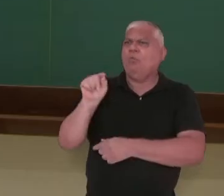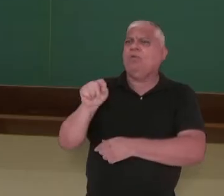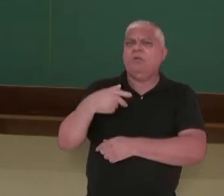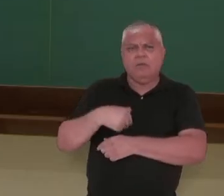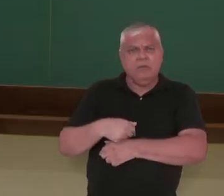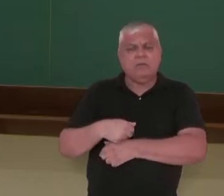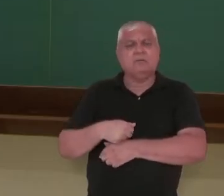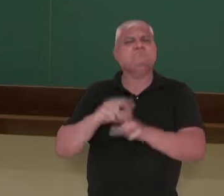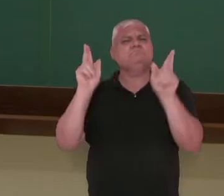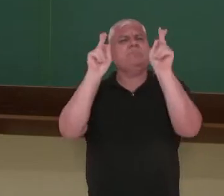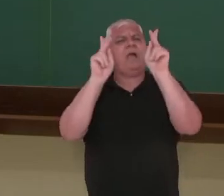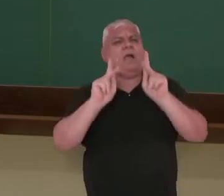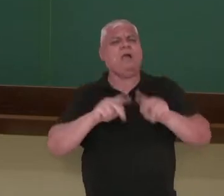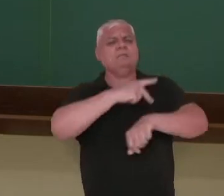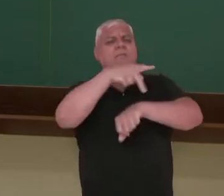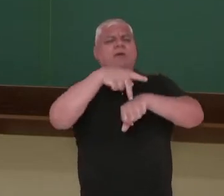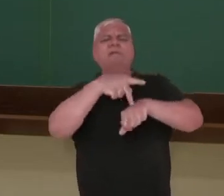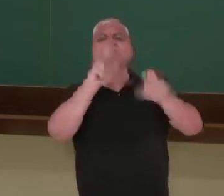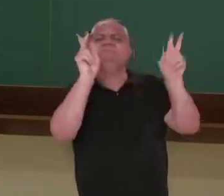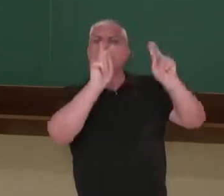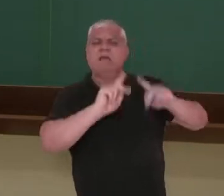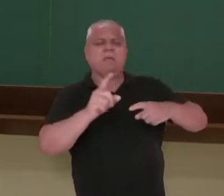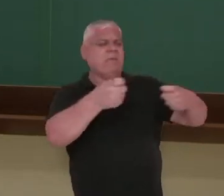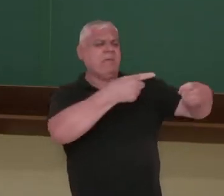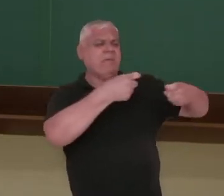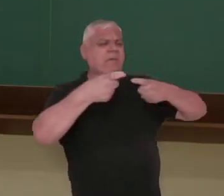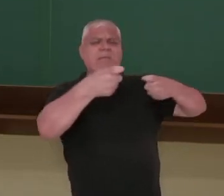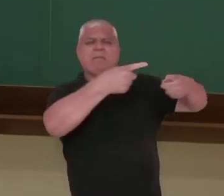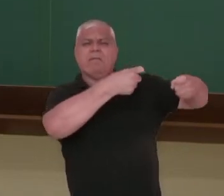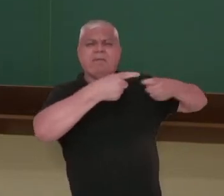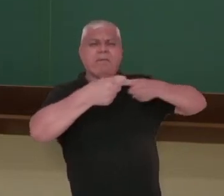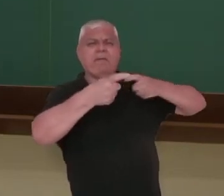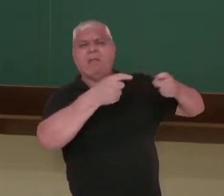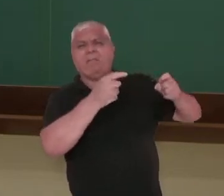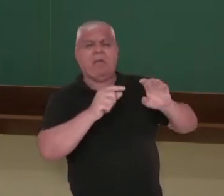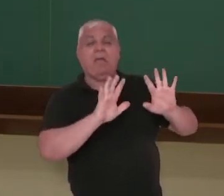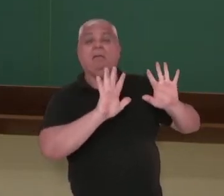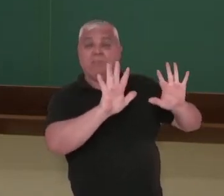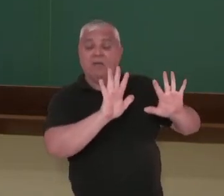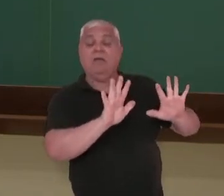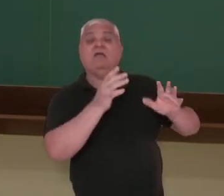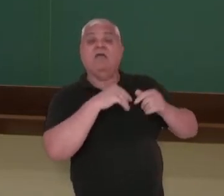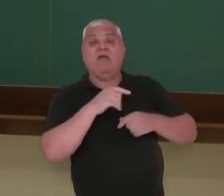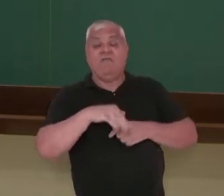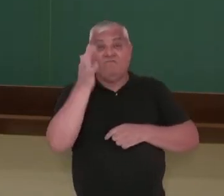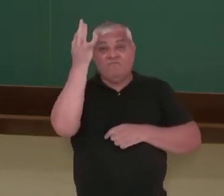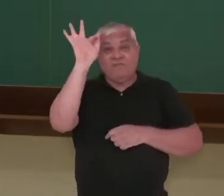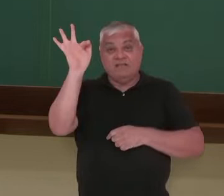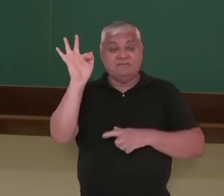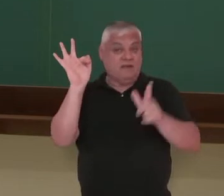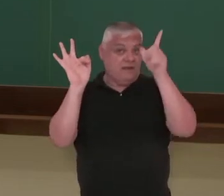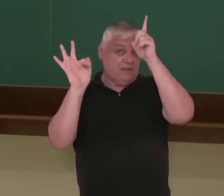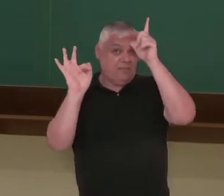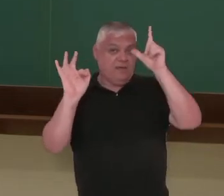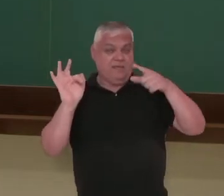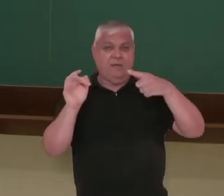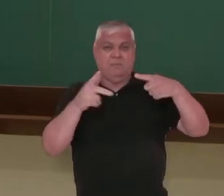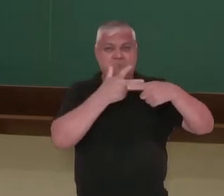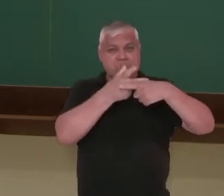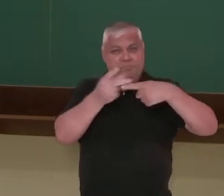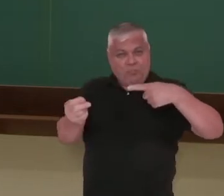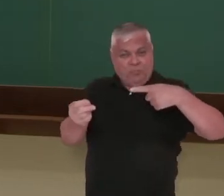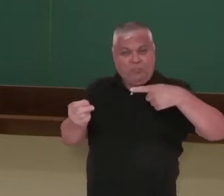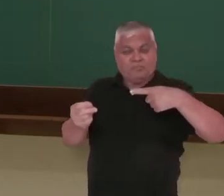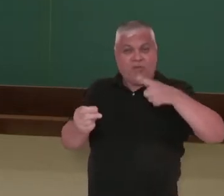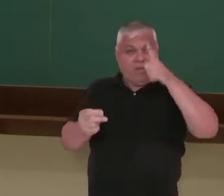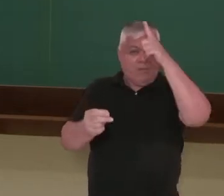um período de paz. Acabou de acontecer a Guerra Franco-Prussiana, que foi contra a França e a Alemanha ganhou, daí teve aquele momento